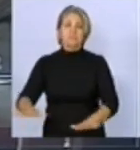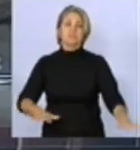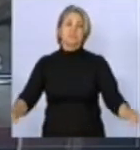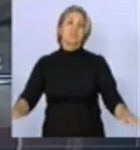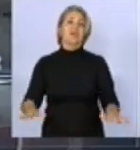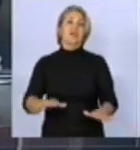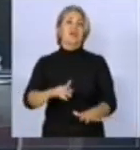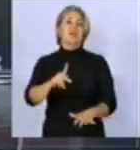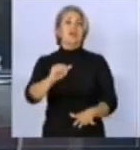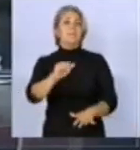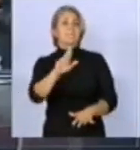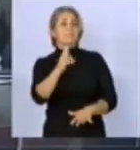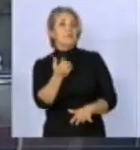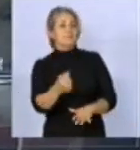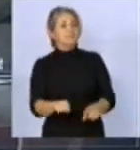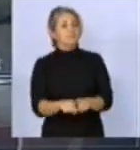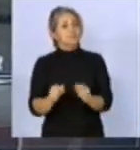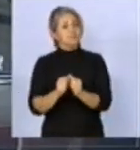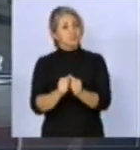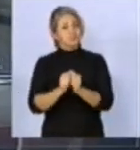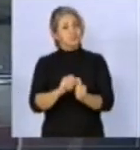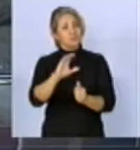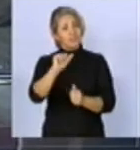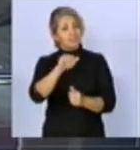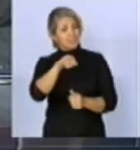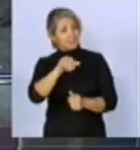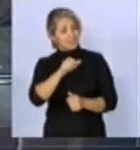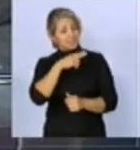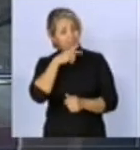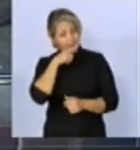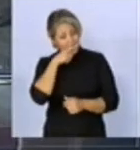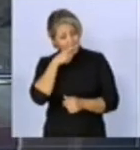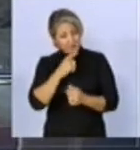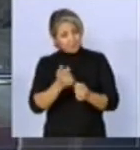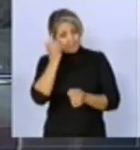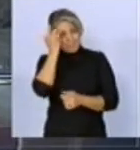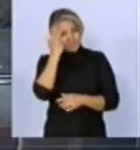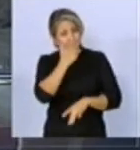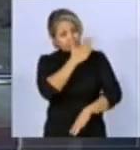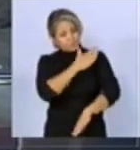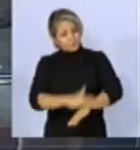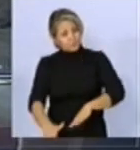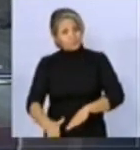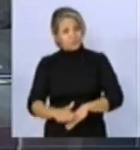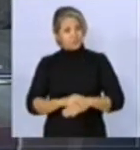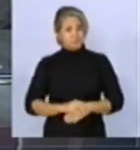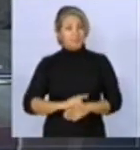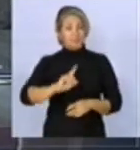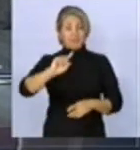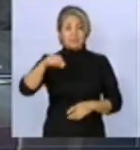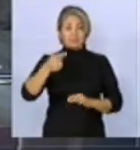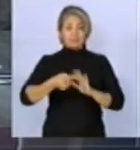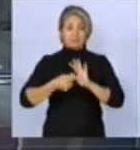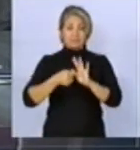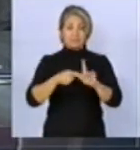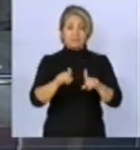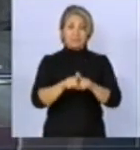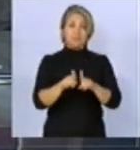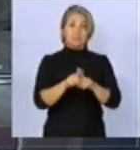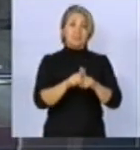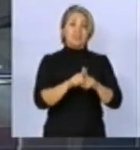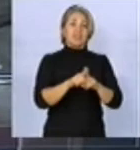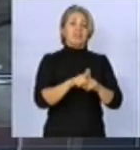cana o fogo e para poder facilitar o corte e no próximo nós temos uma causa da